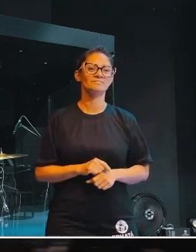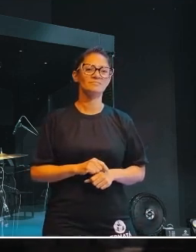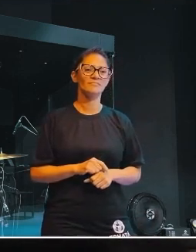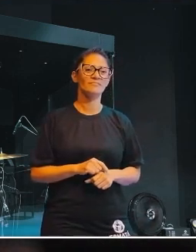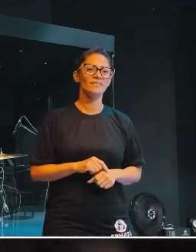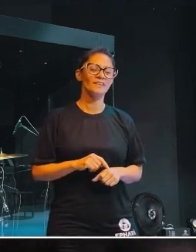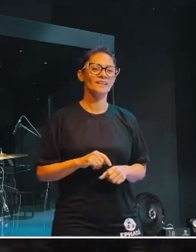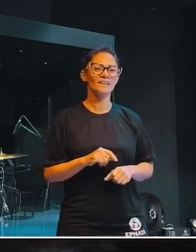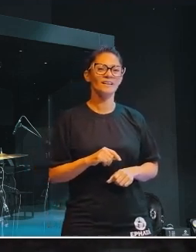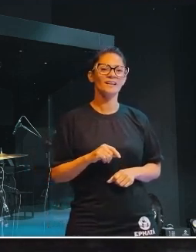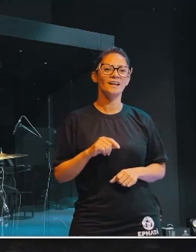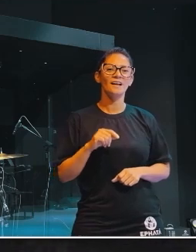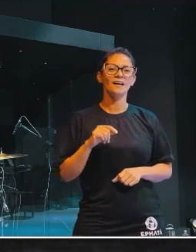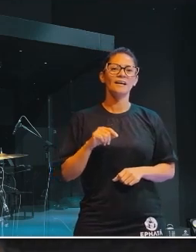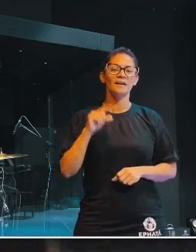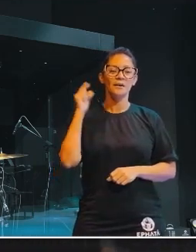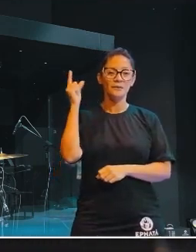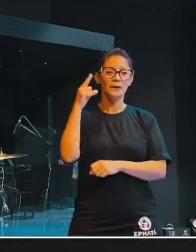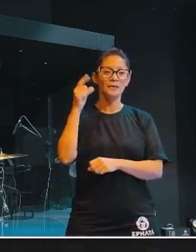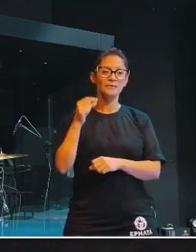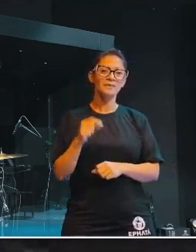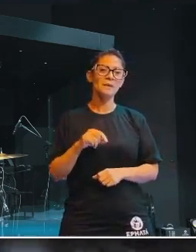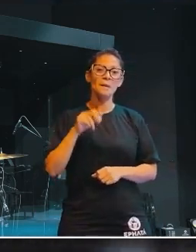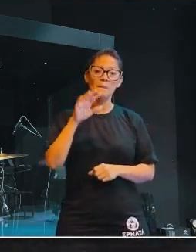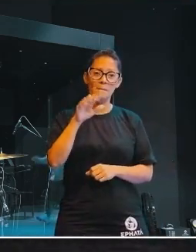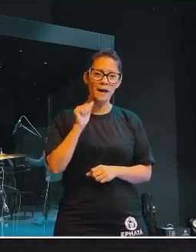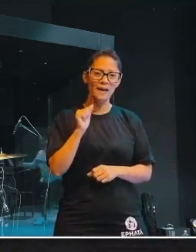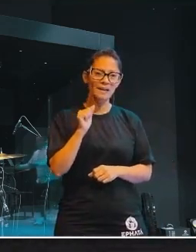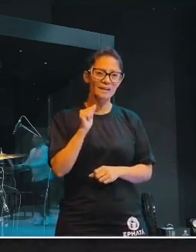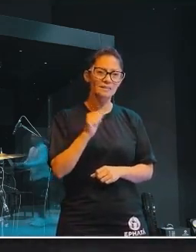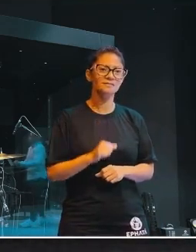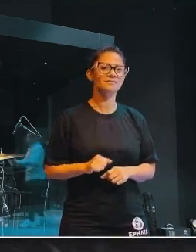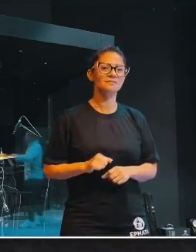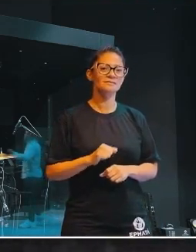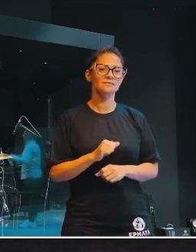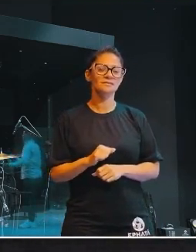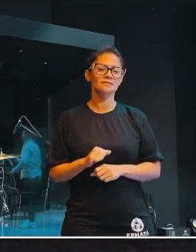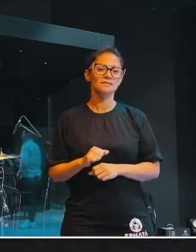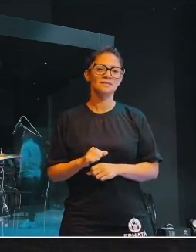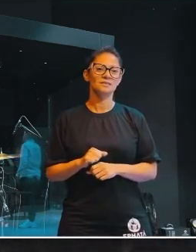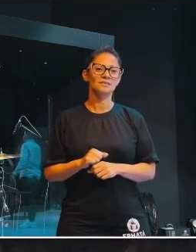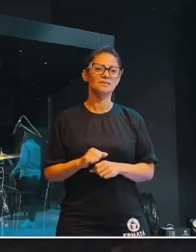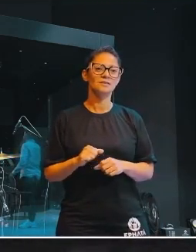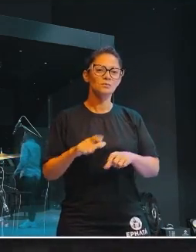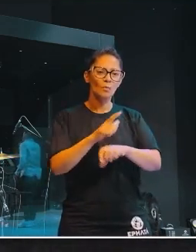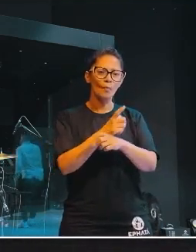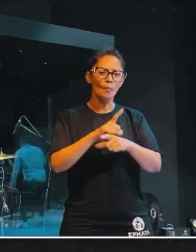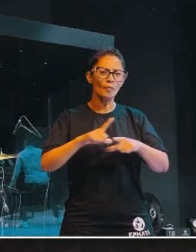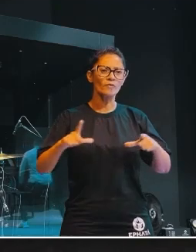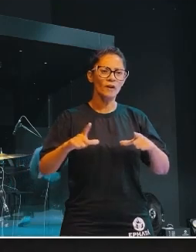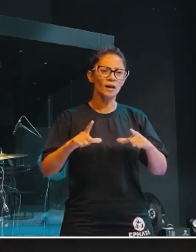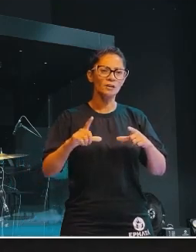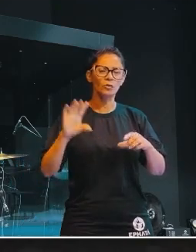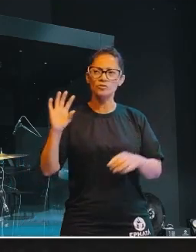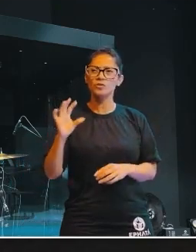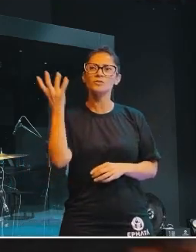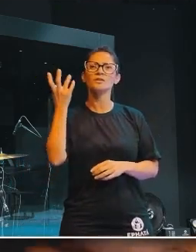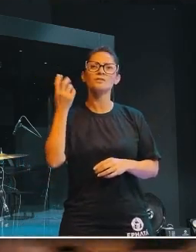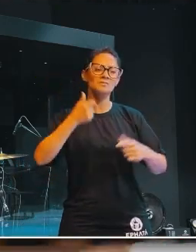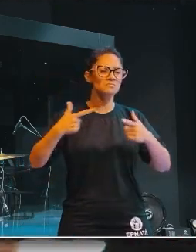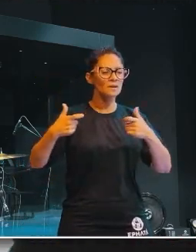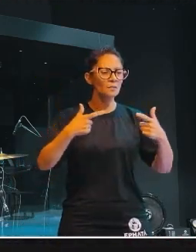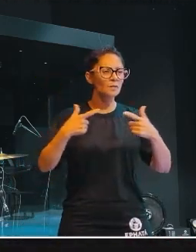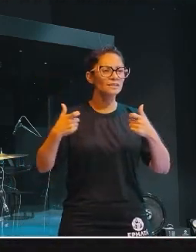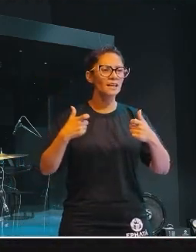de Elá, em Israel, no lugar onde aconteceu o combate, onde aconteceu a batalha. Pastor,